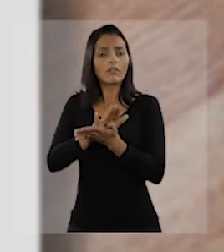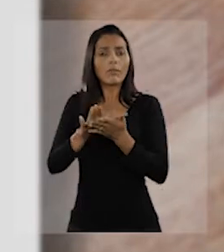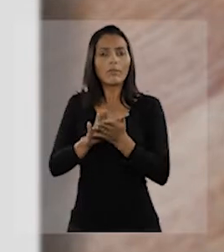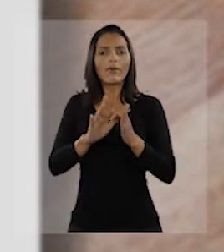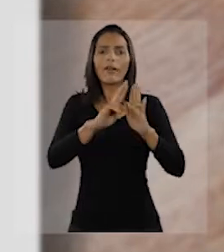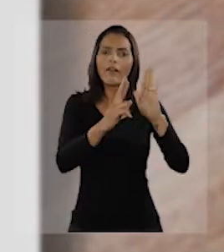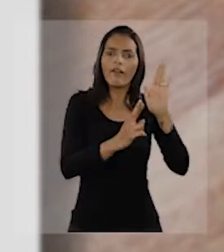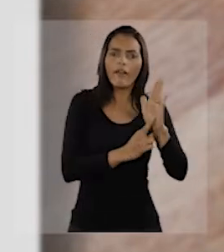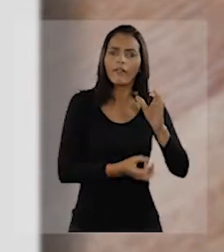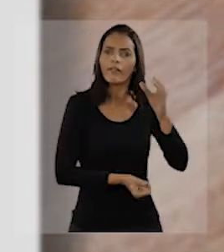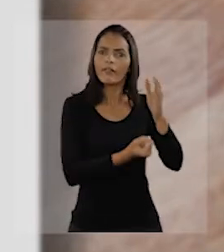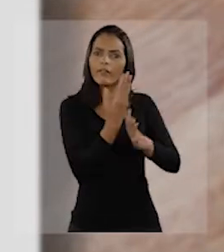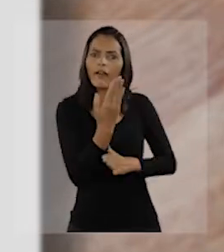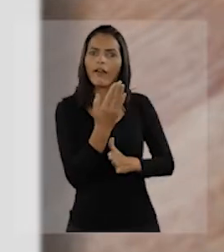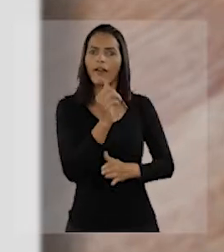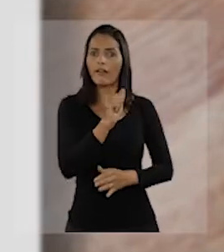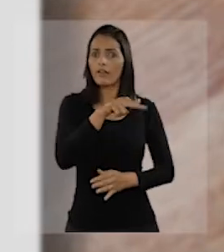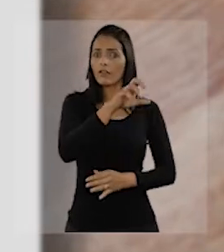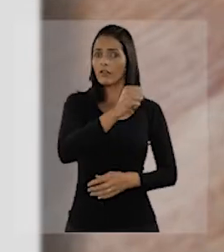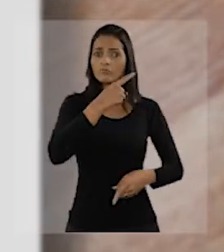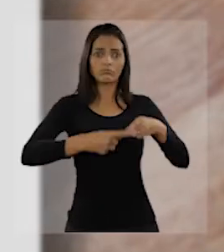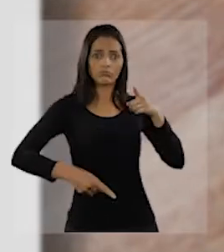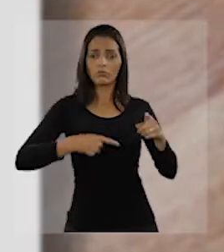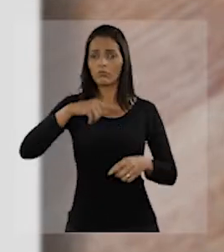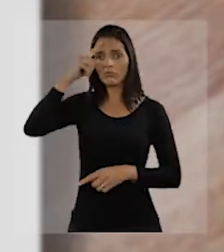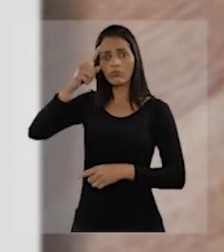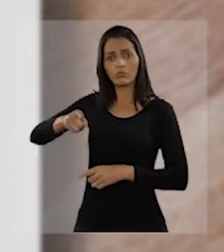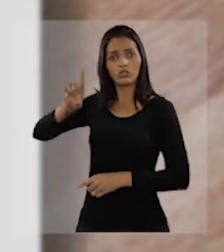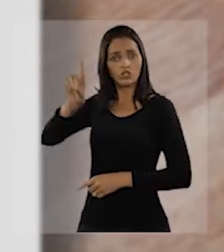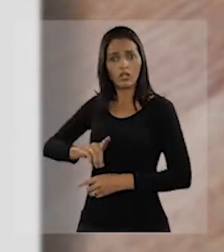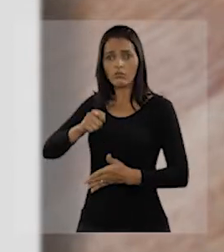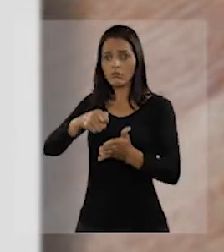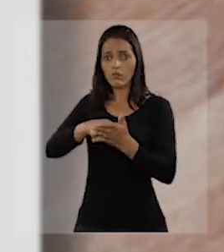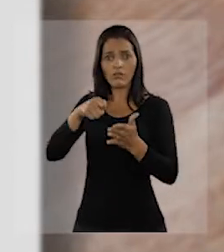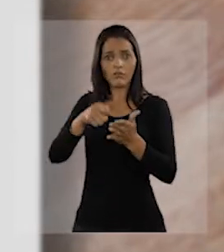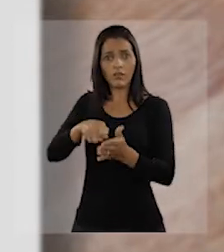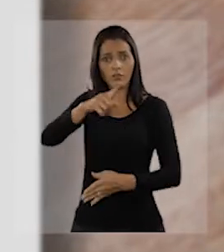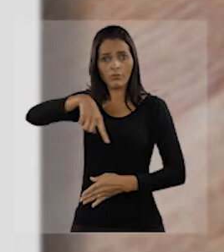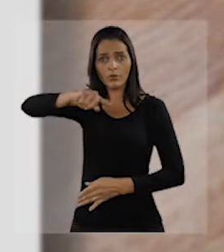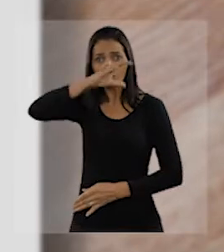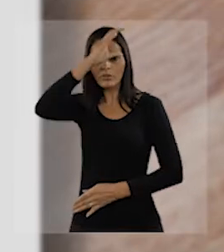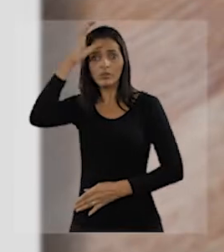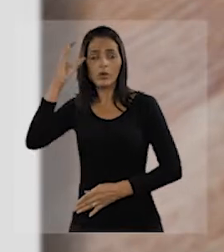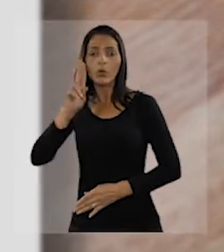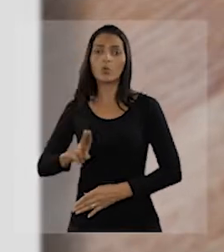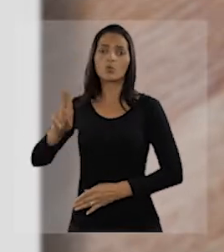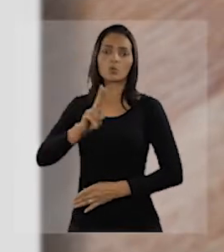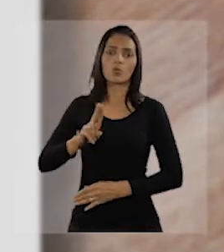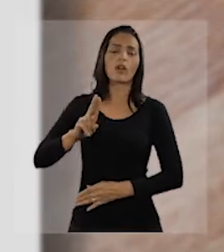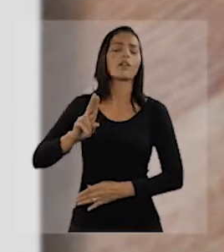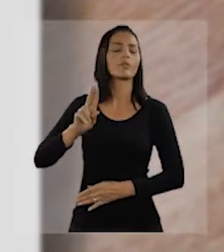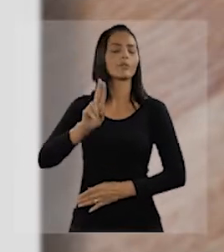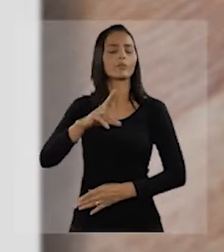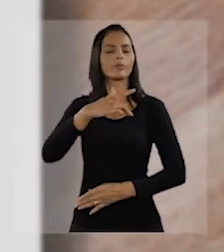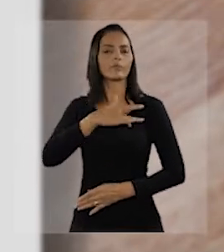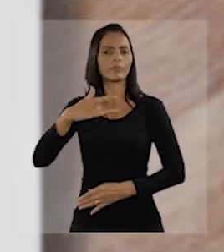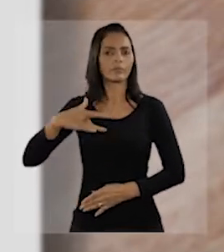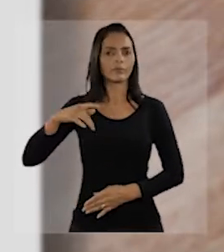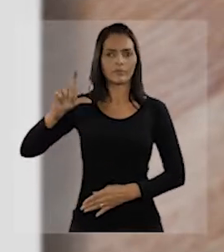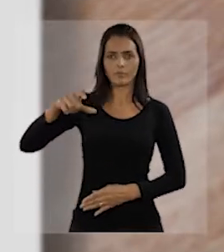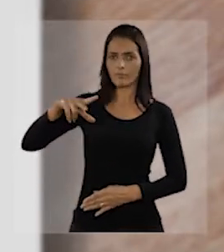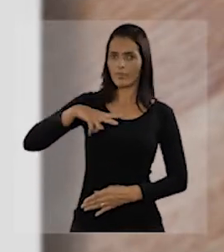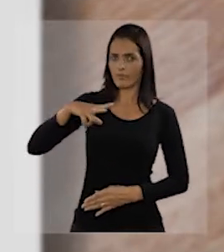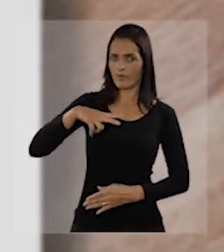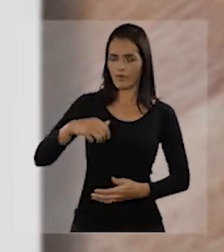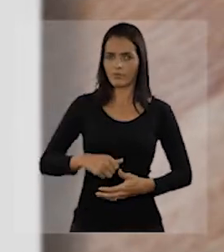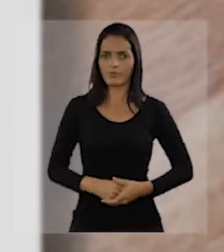competência legislativa para disciplinar o tema, criar regras e, muito menos, estipular direitos e deveres para usuários